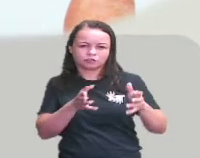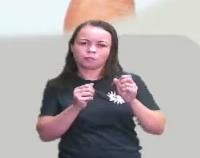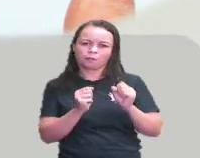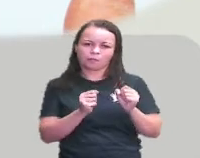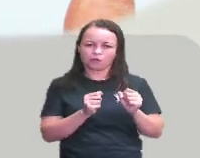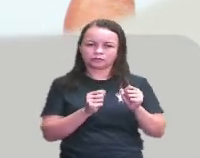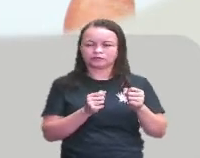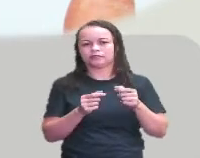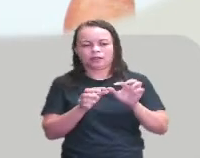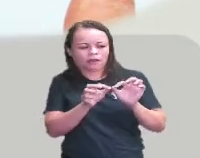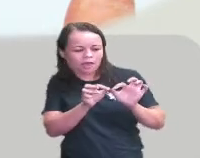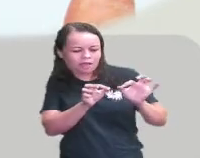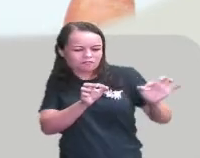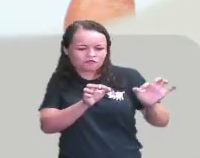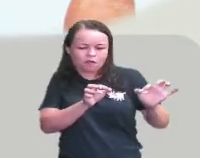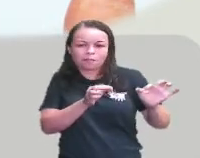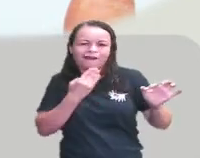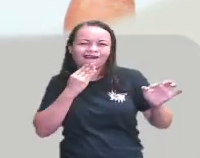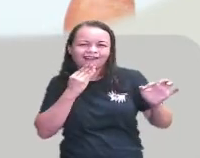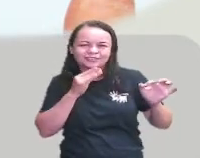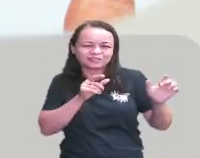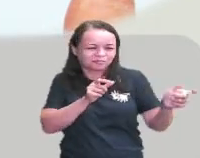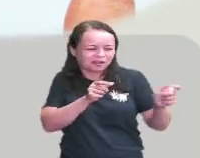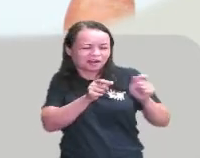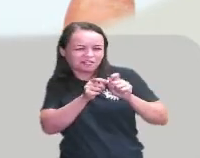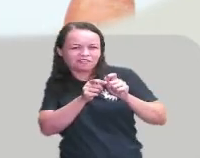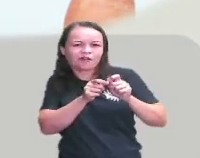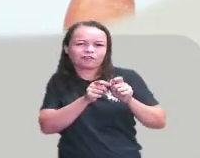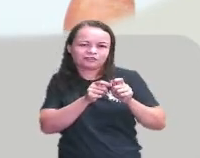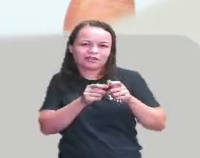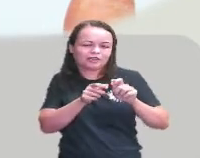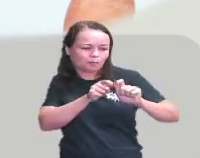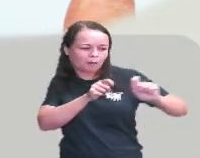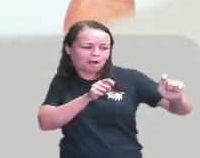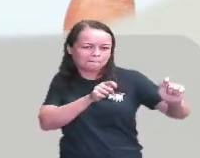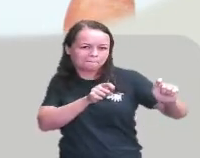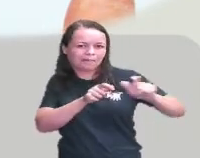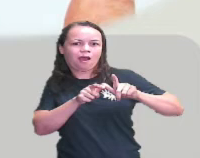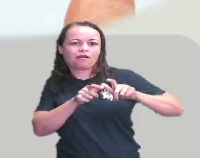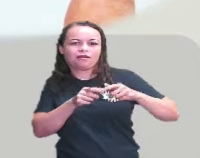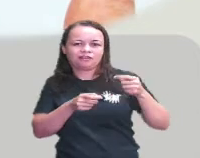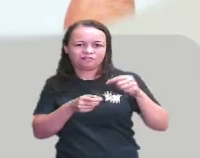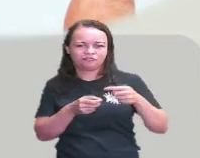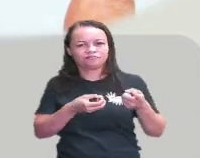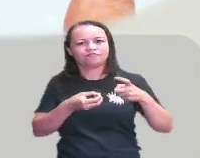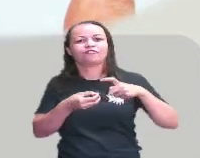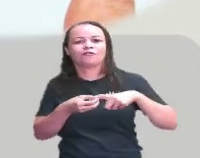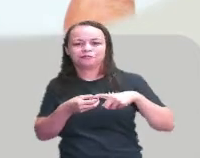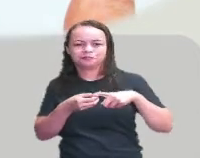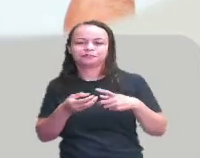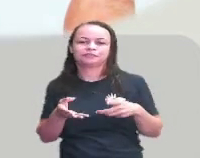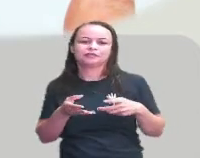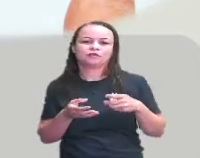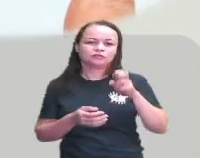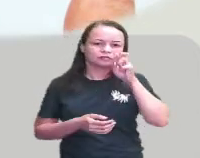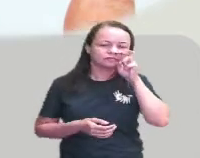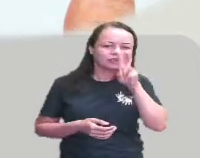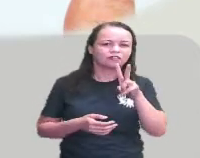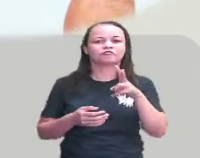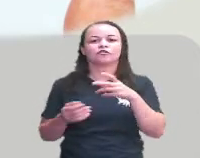voltar à forma original. Quando a gente pega, né? Puxa, estica, ele volta. Quando a força causadora